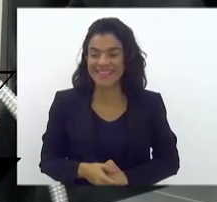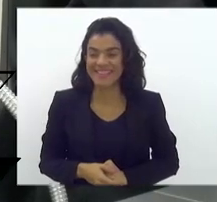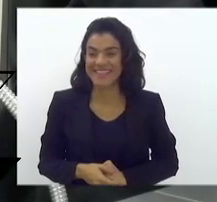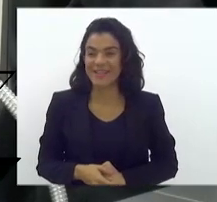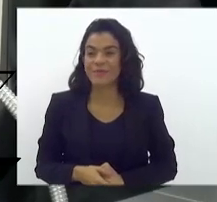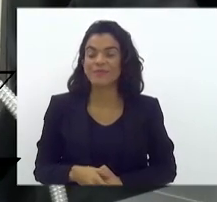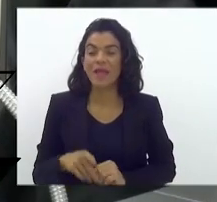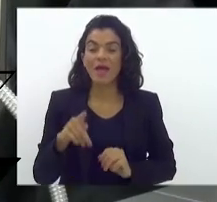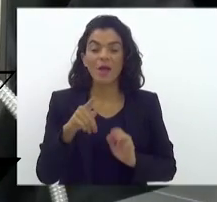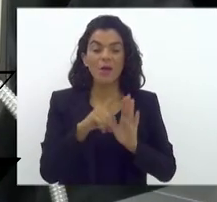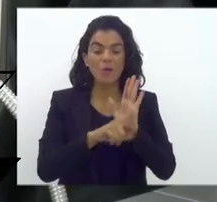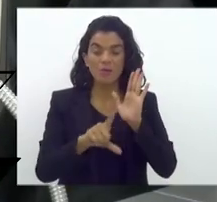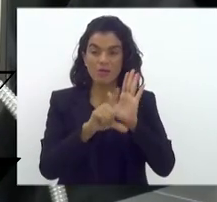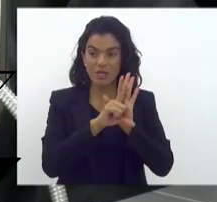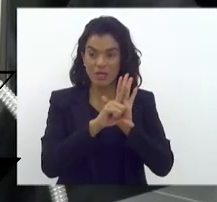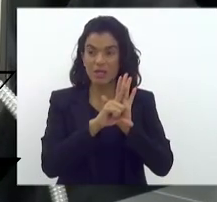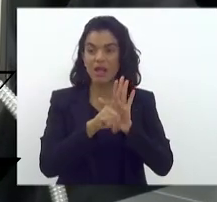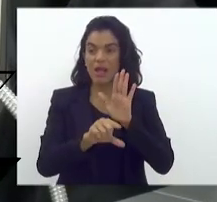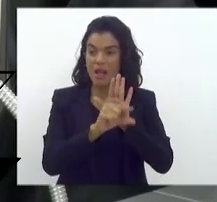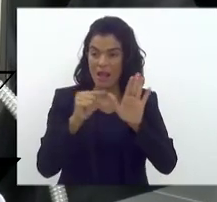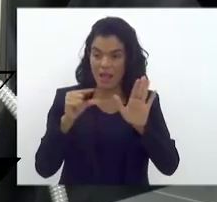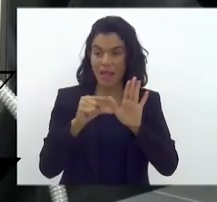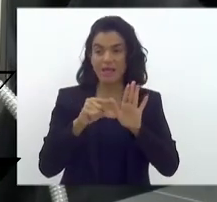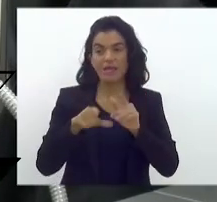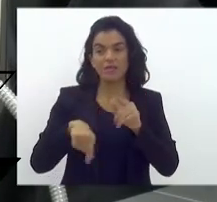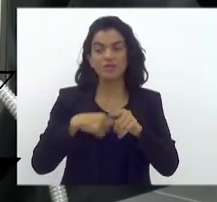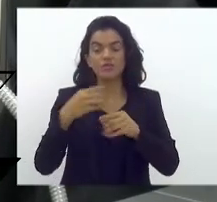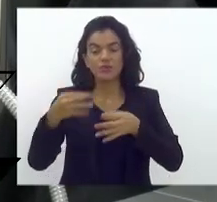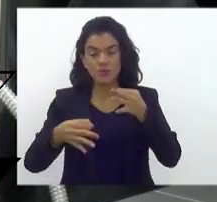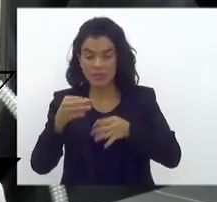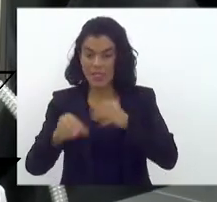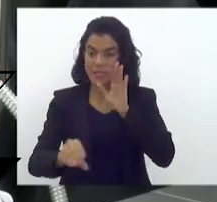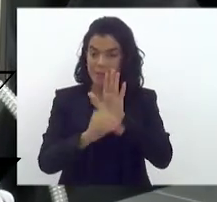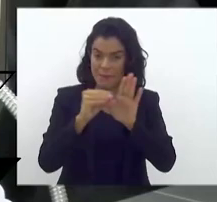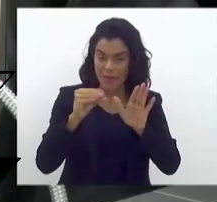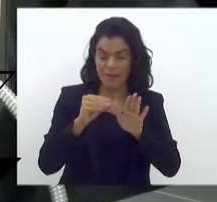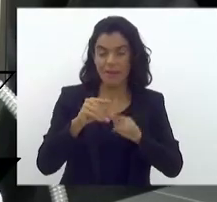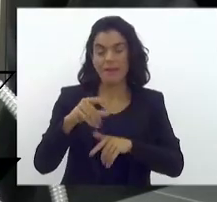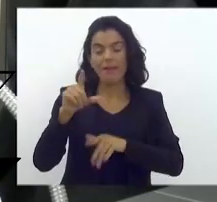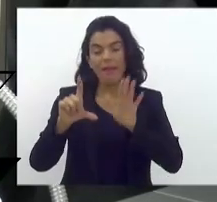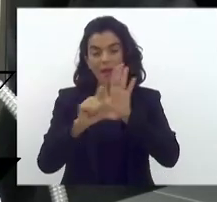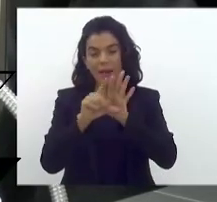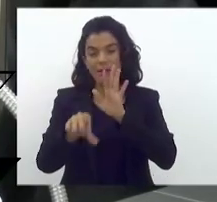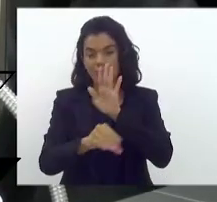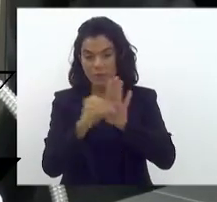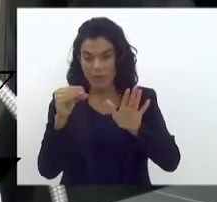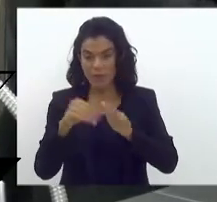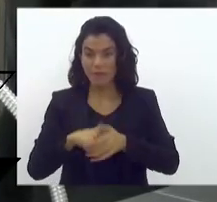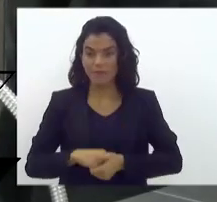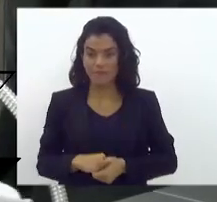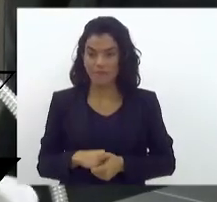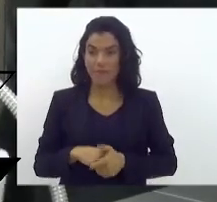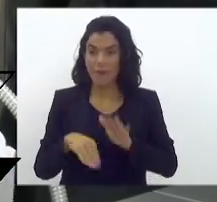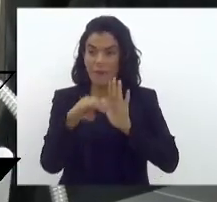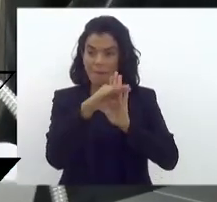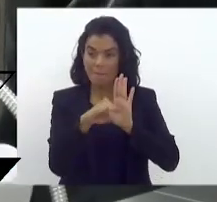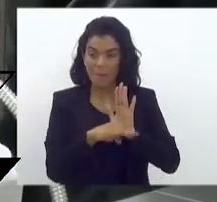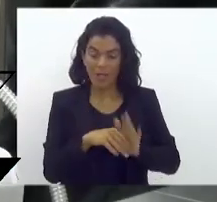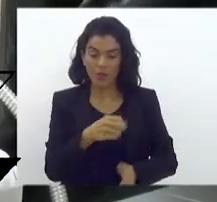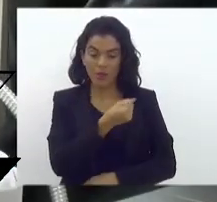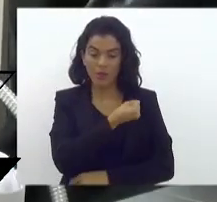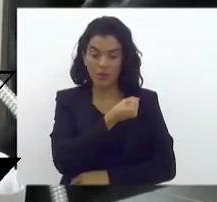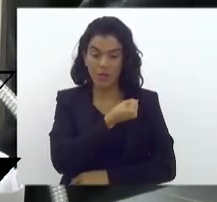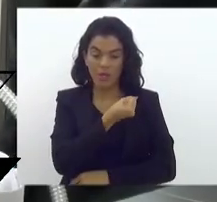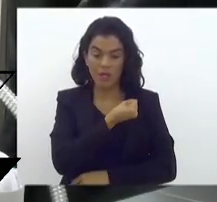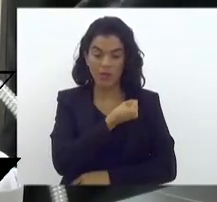às proposições de constitucionalidade com emenda, legalidade com emenda e juridicidade com emenda. Projeto 17 da pauta são os projetos de minha